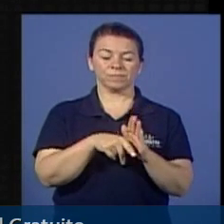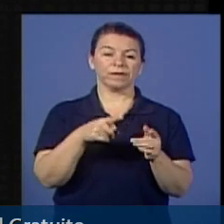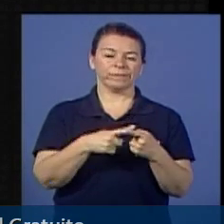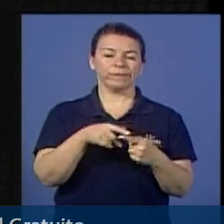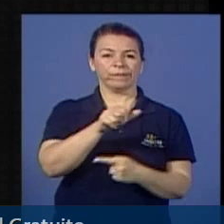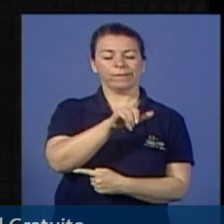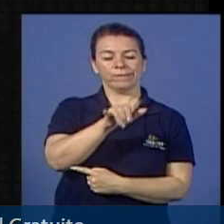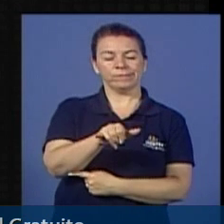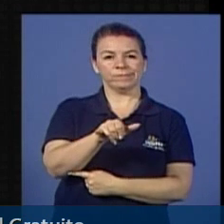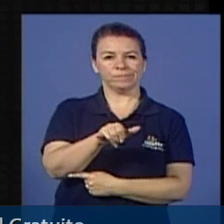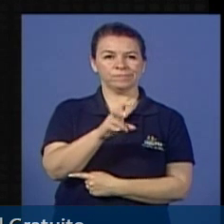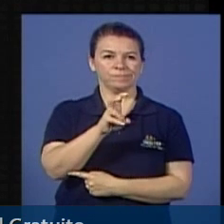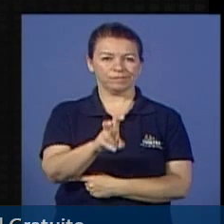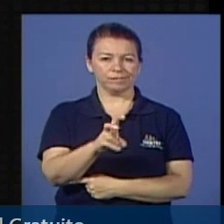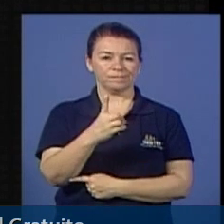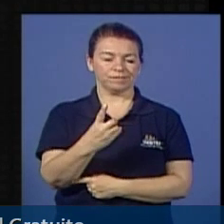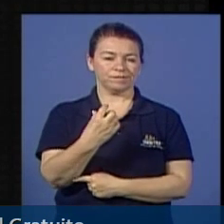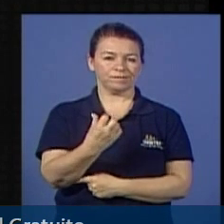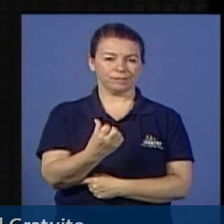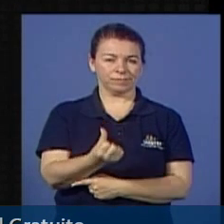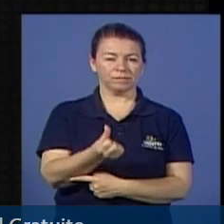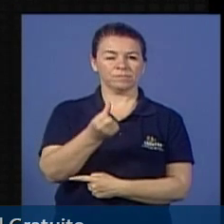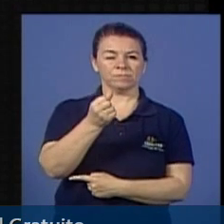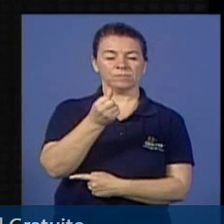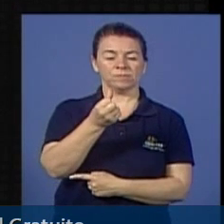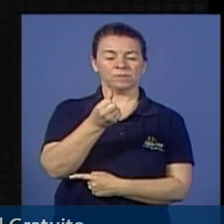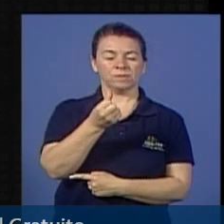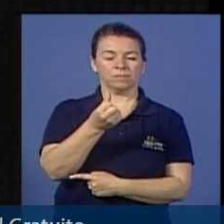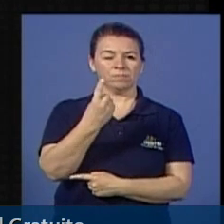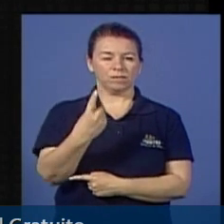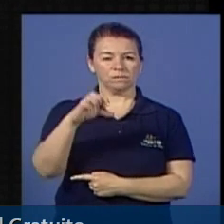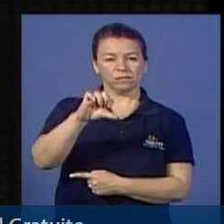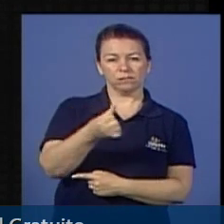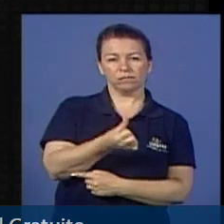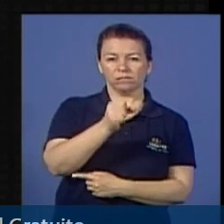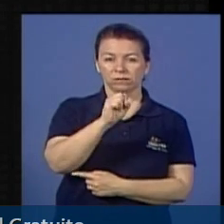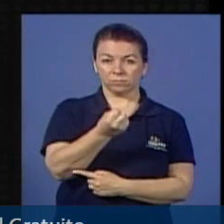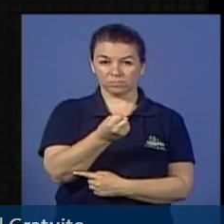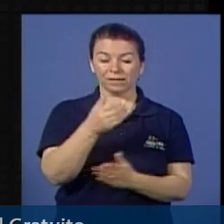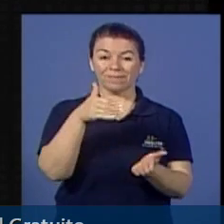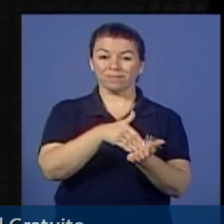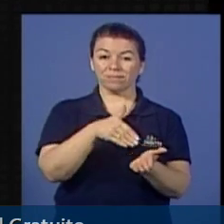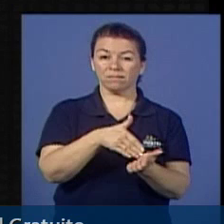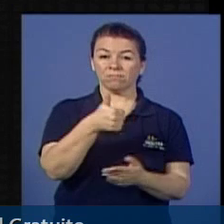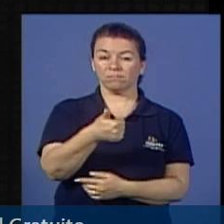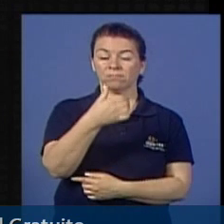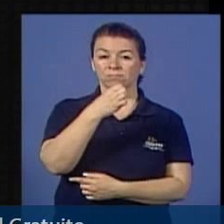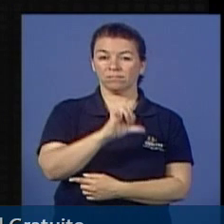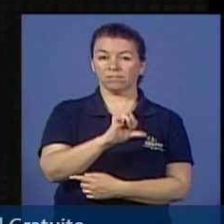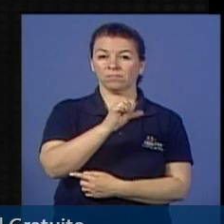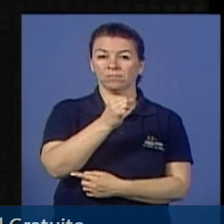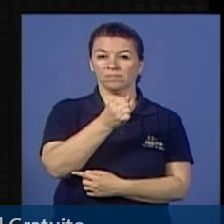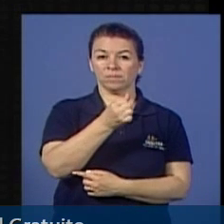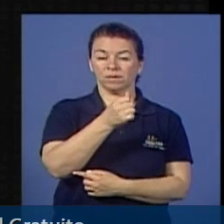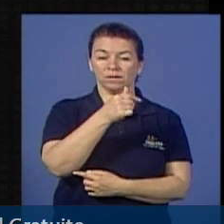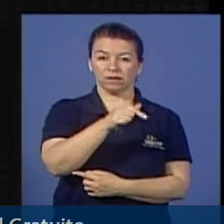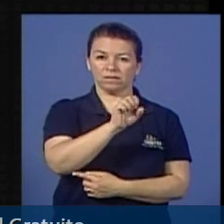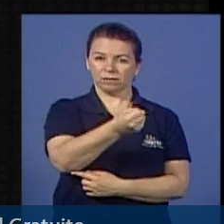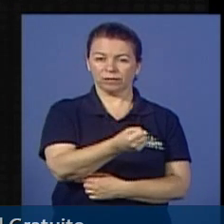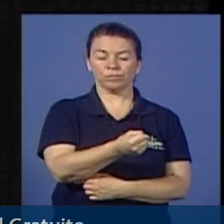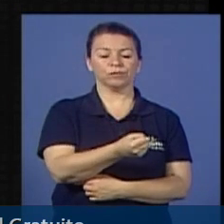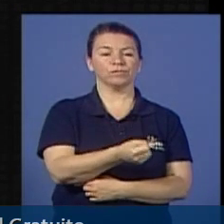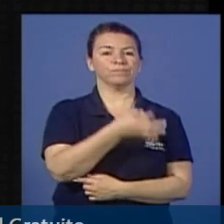em 68. Ato que vai durar 10 anos, até 1978. O mais terrível dos atos